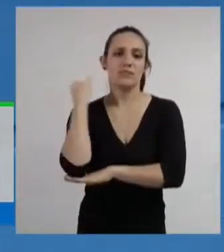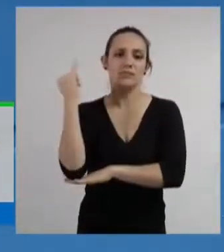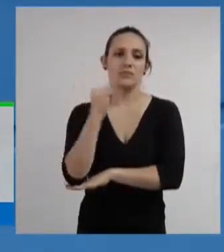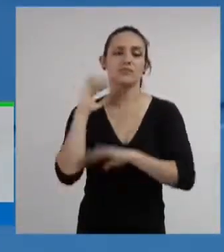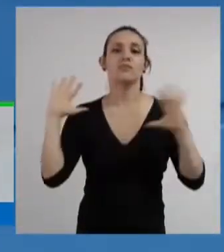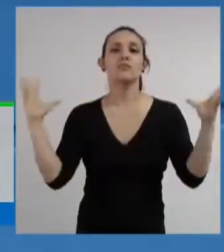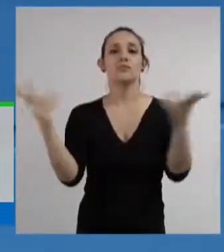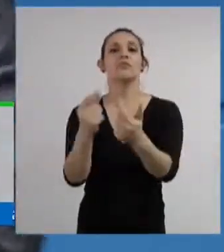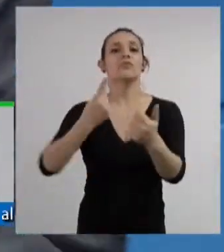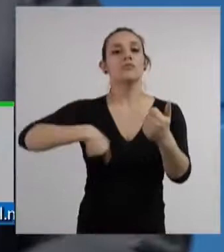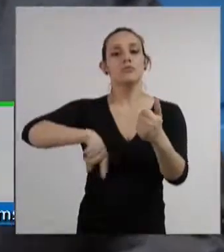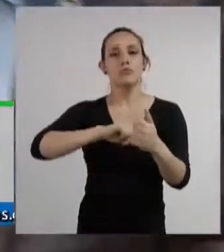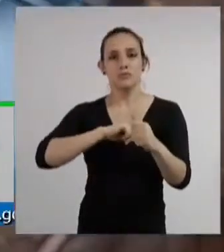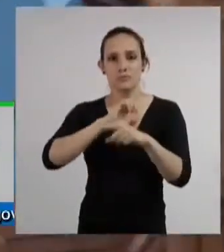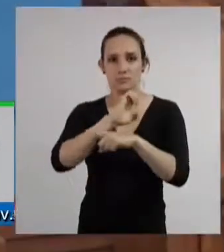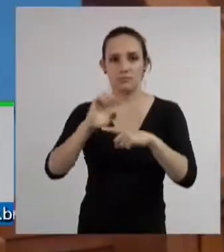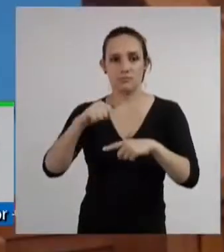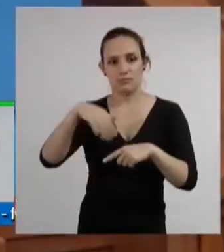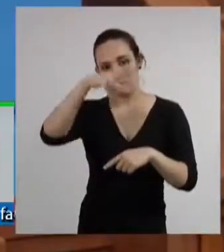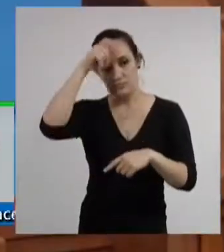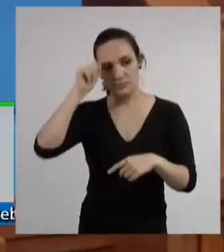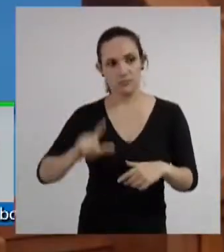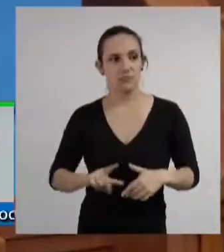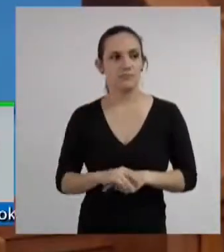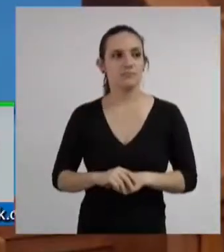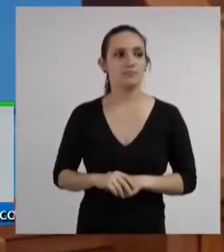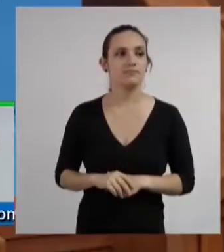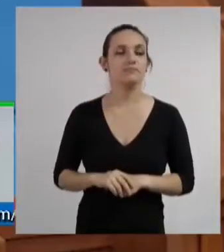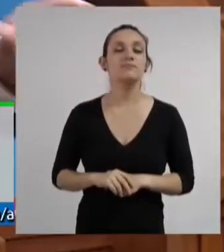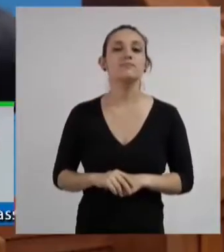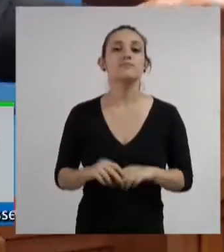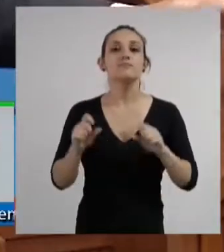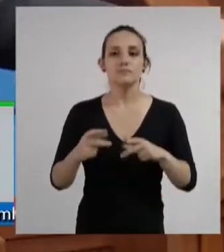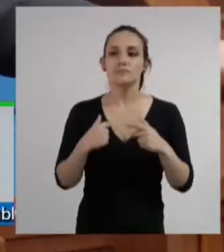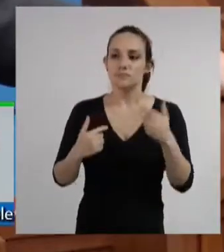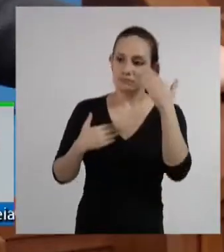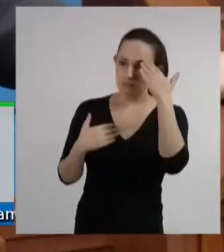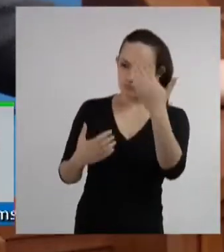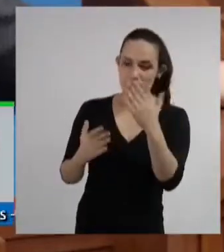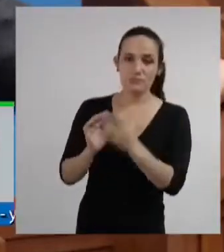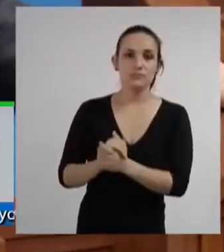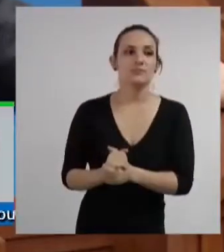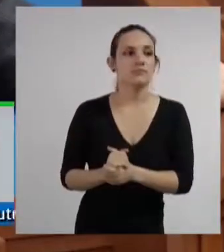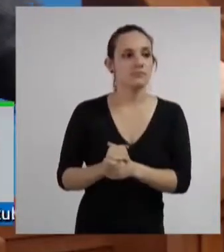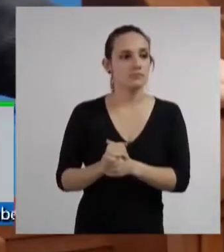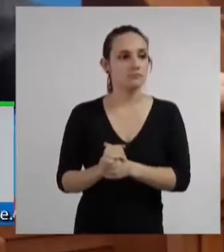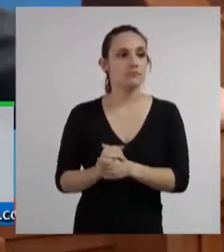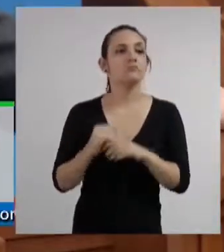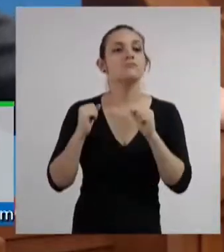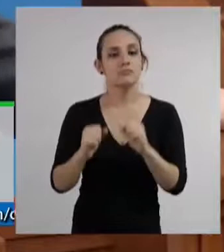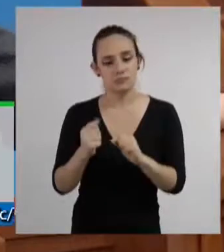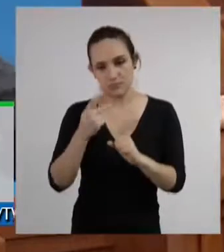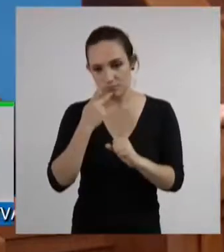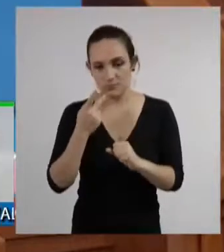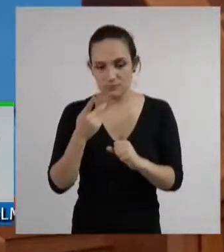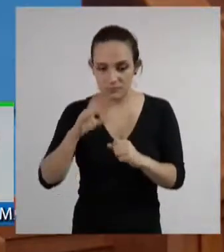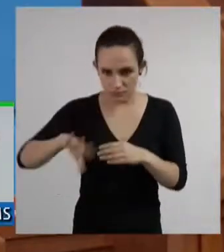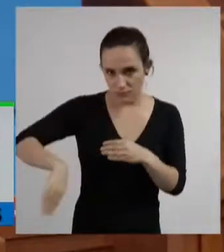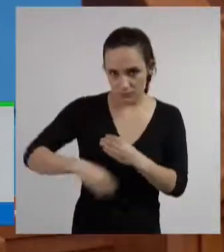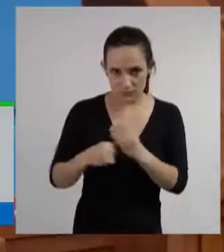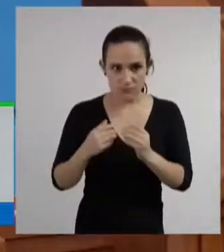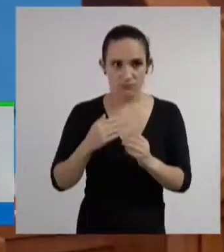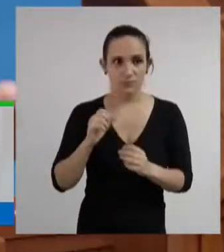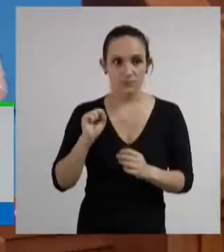todo o Estado. Agradeço a parte de Vossa Excelência e incorporo a nossa fala, porque